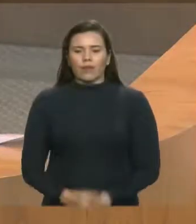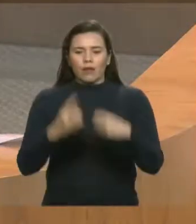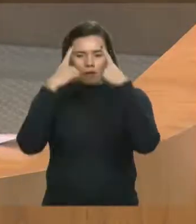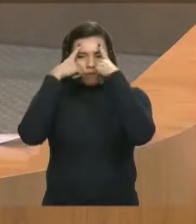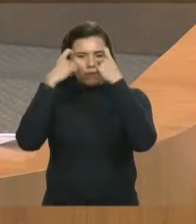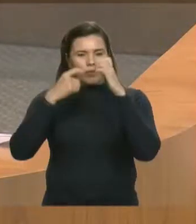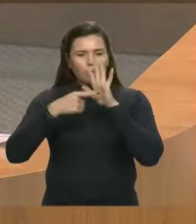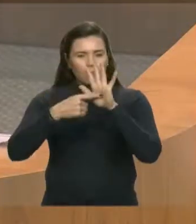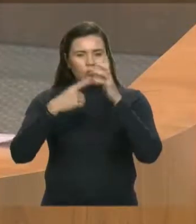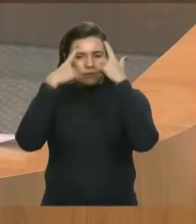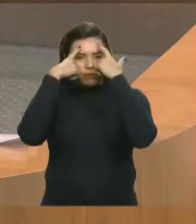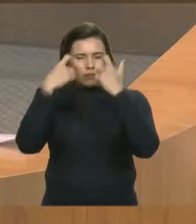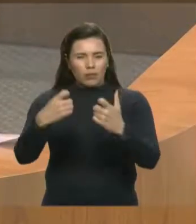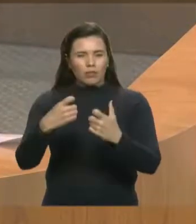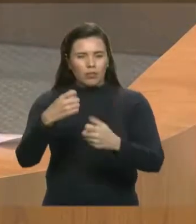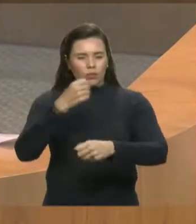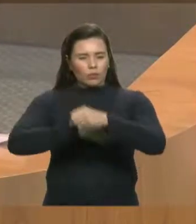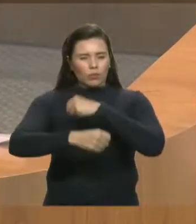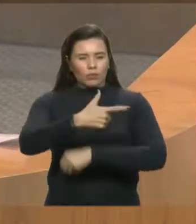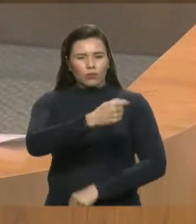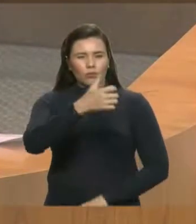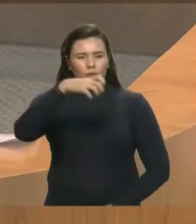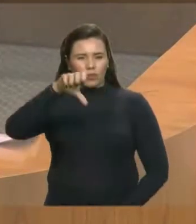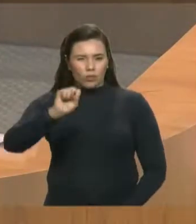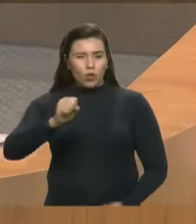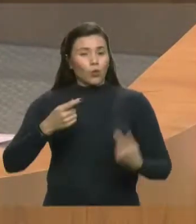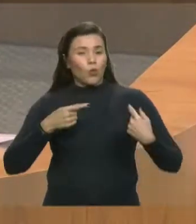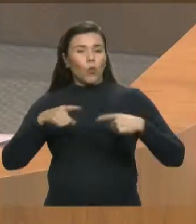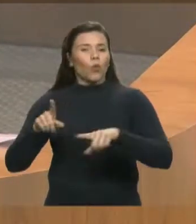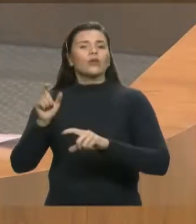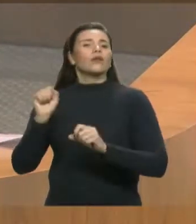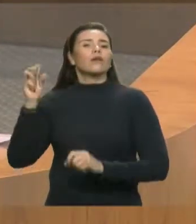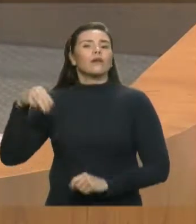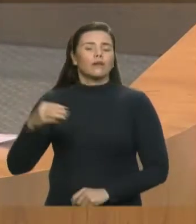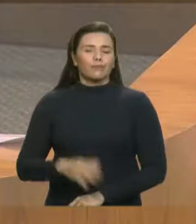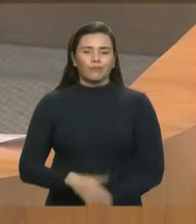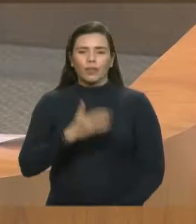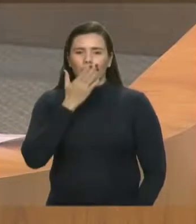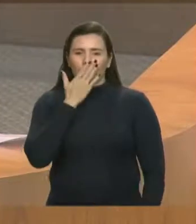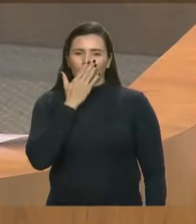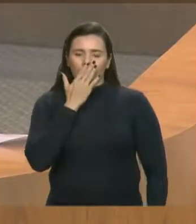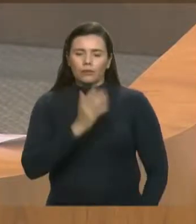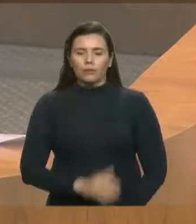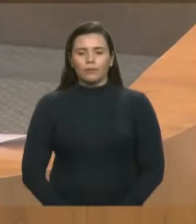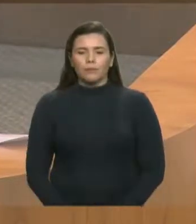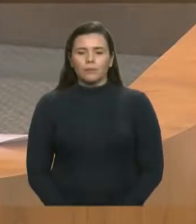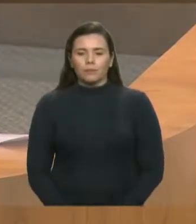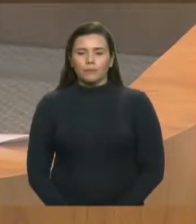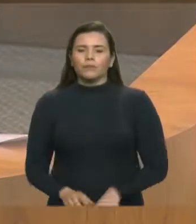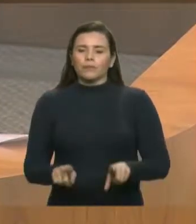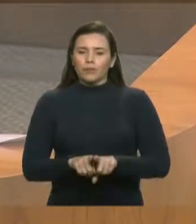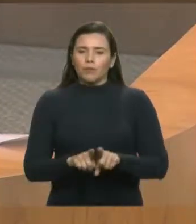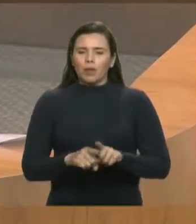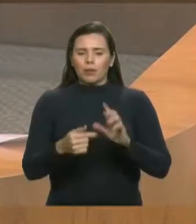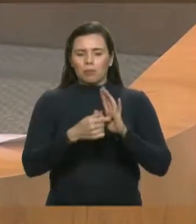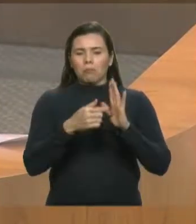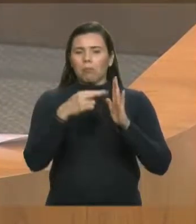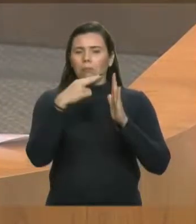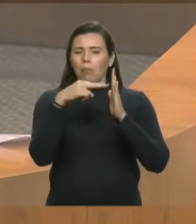destaco números também mais recentes. O levantamento também listou que o ano